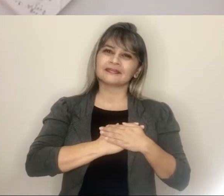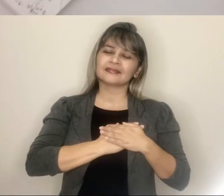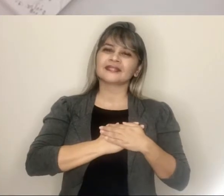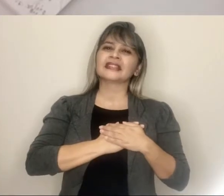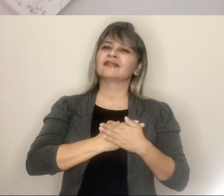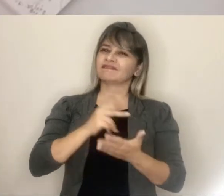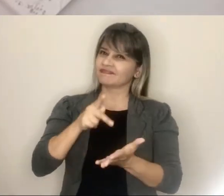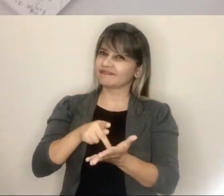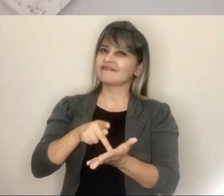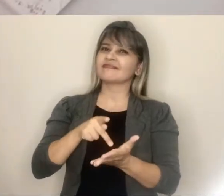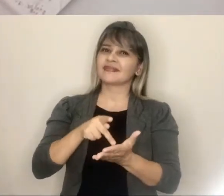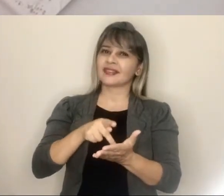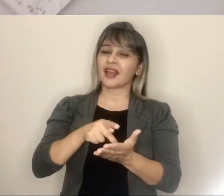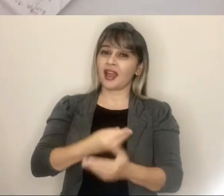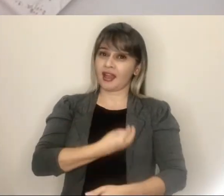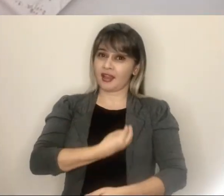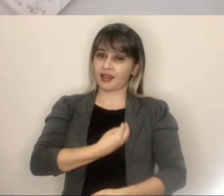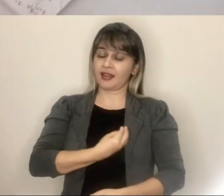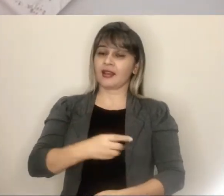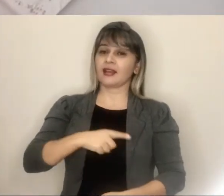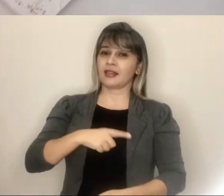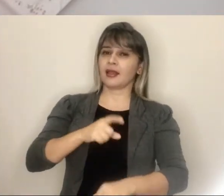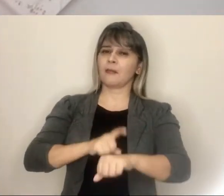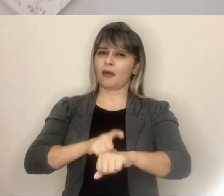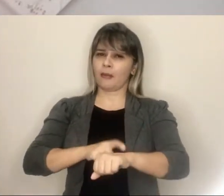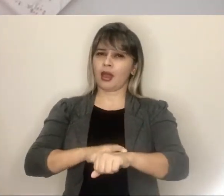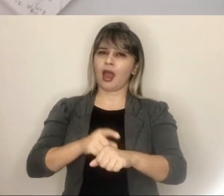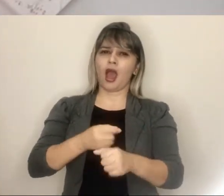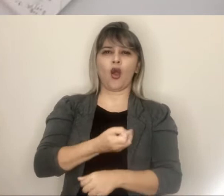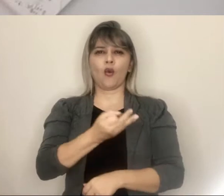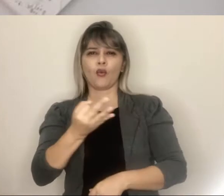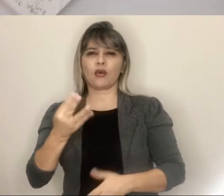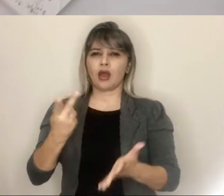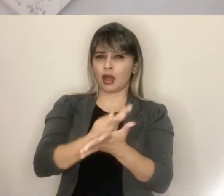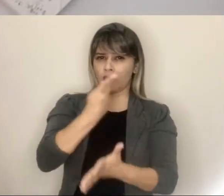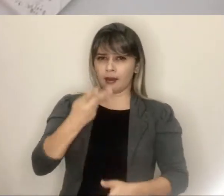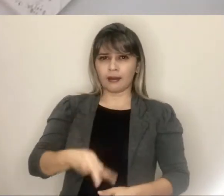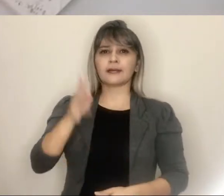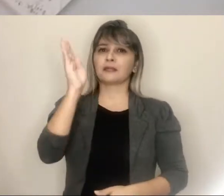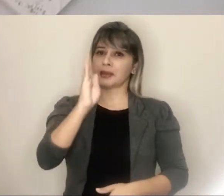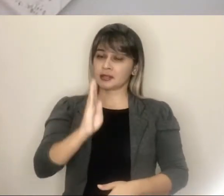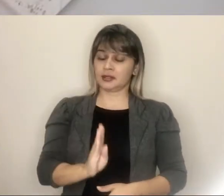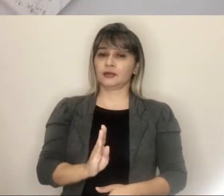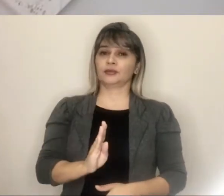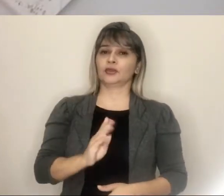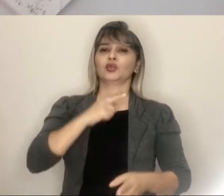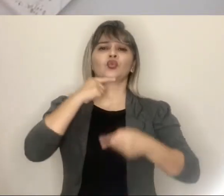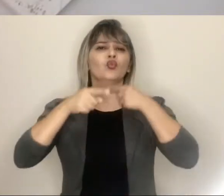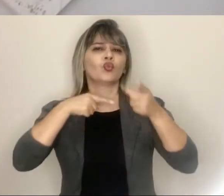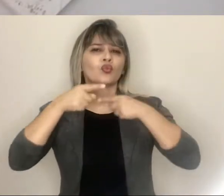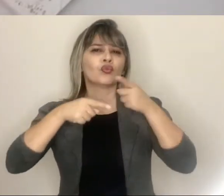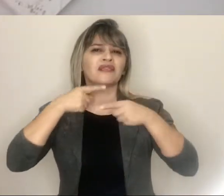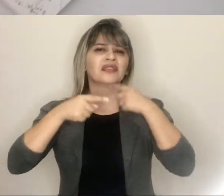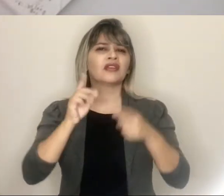vivendo momentos de muitos acontecimentos em nosso país, que nos geram incertezas sobre aquilo que